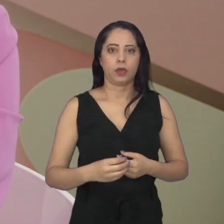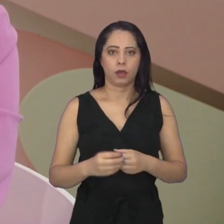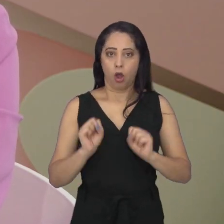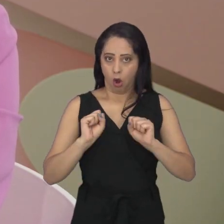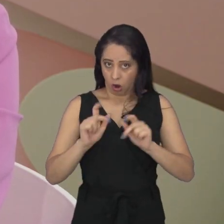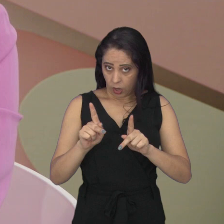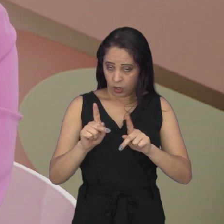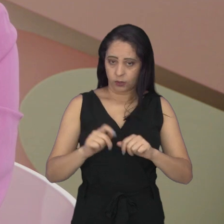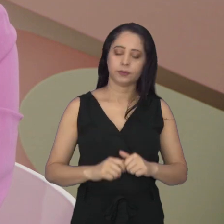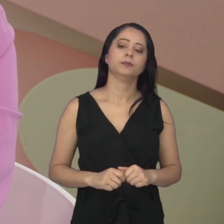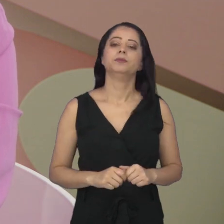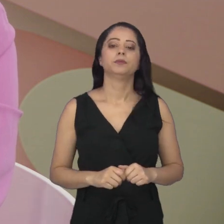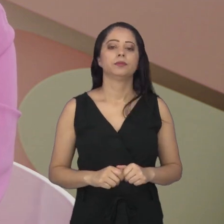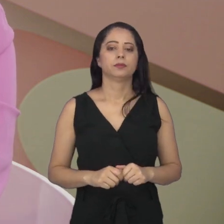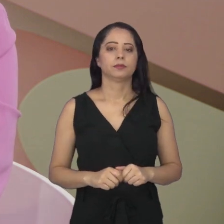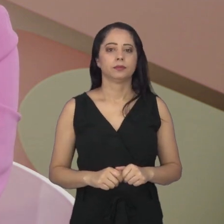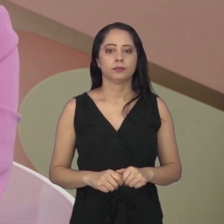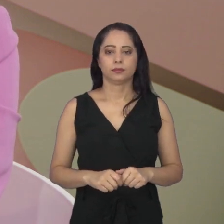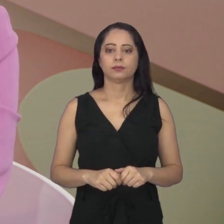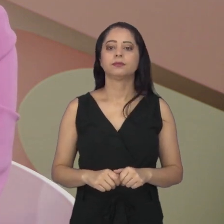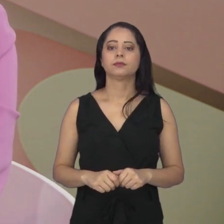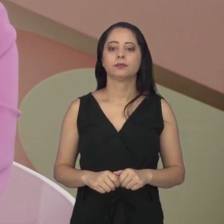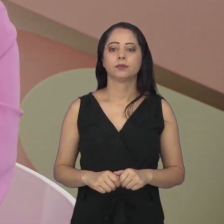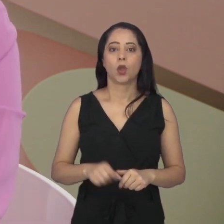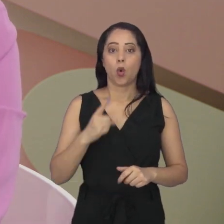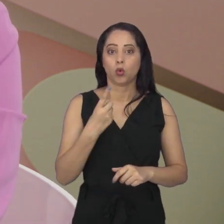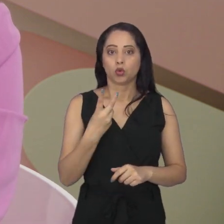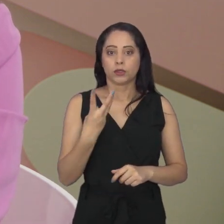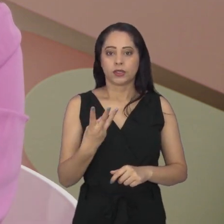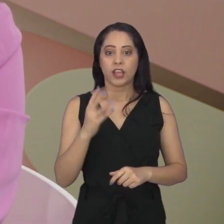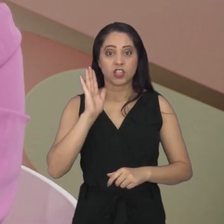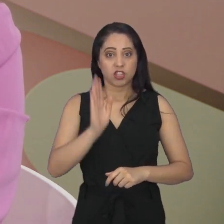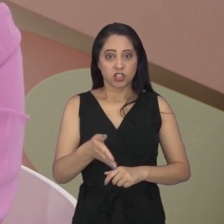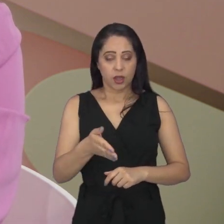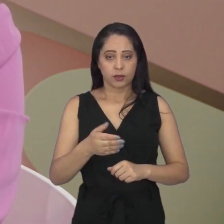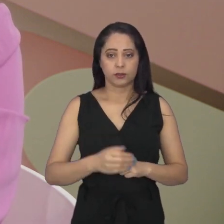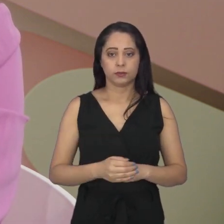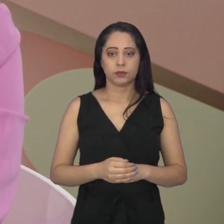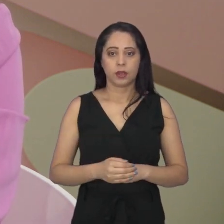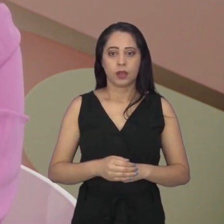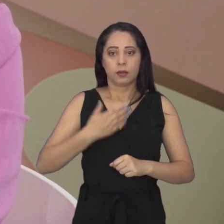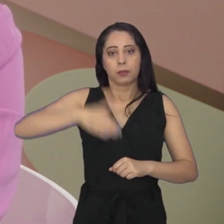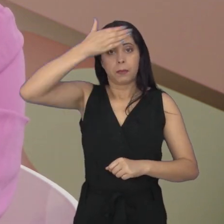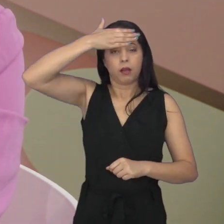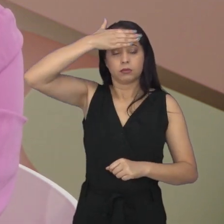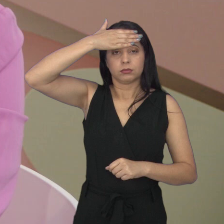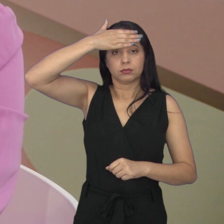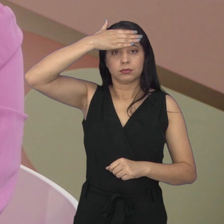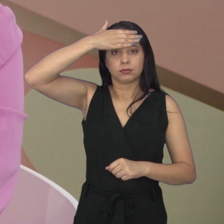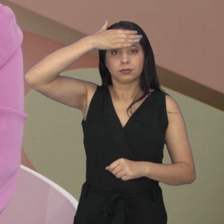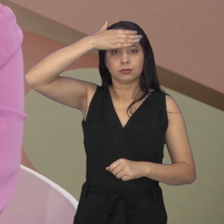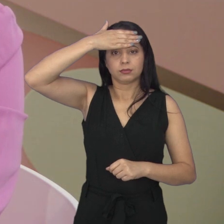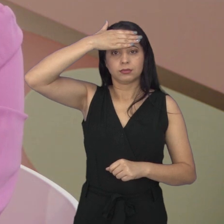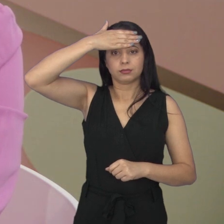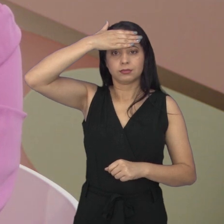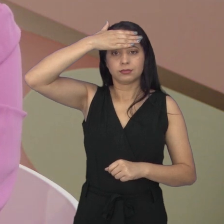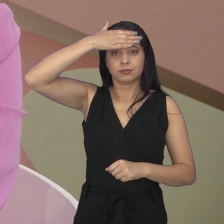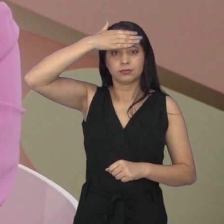falar, beleza? Então, naquela câmera ali, né? 1, 2, 3 e já. Coloca a mão na nuca.